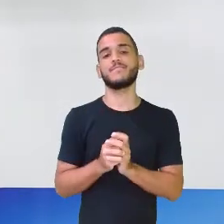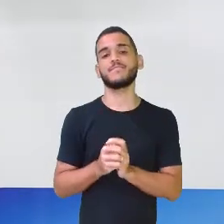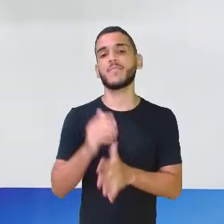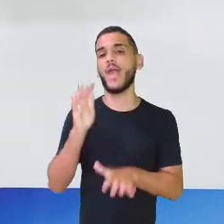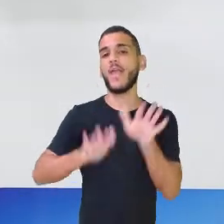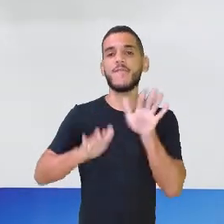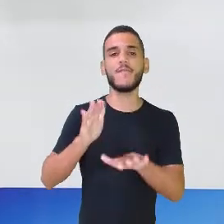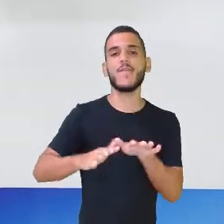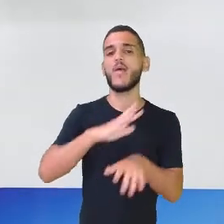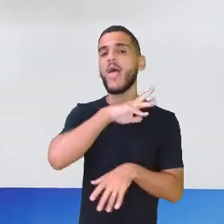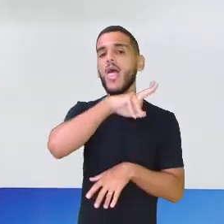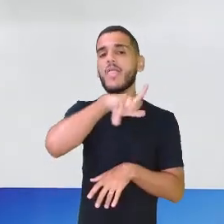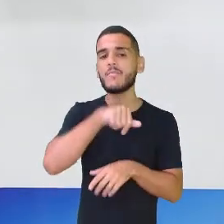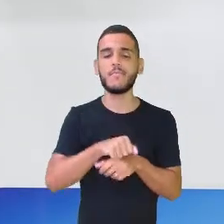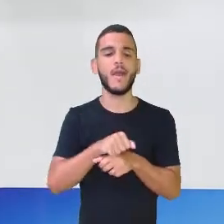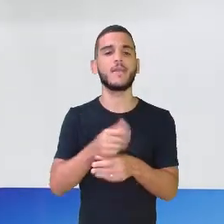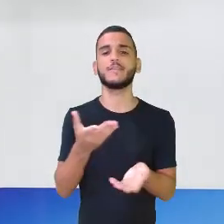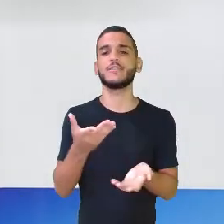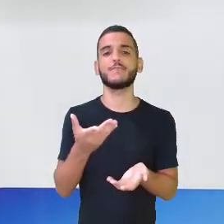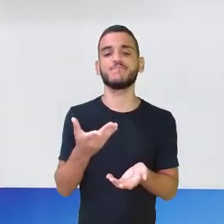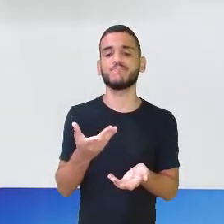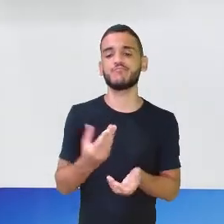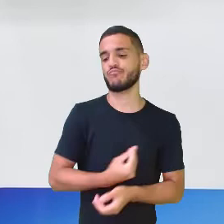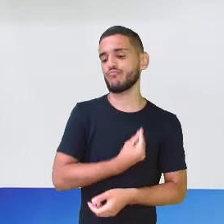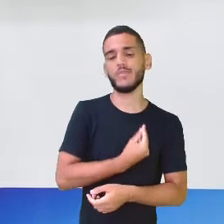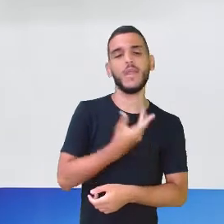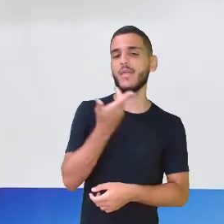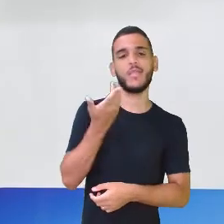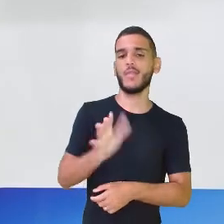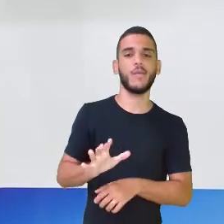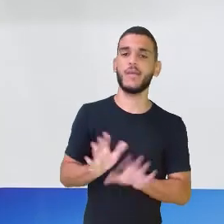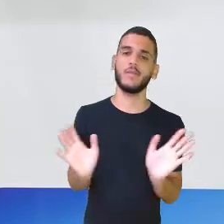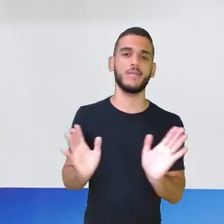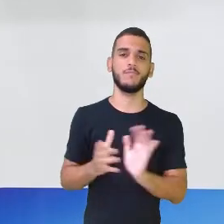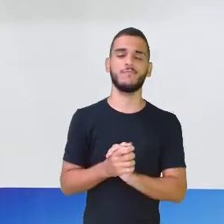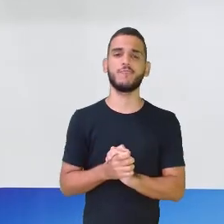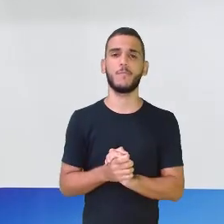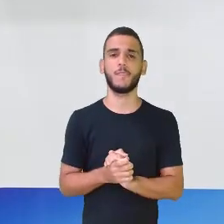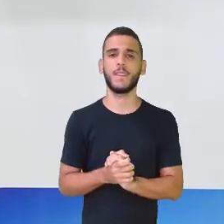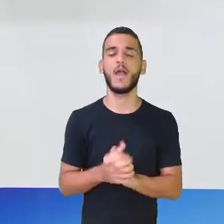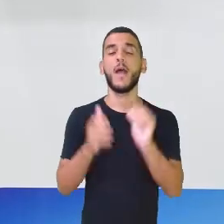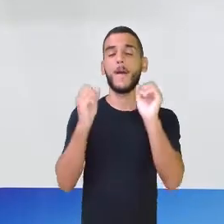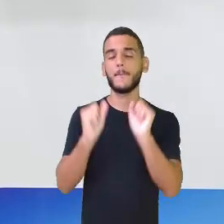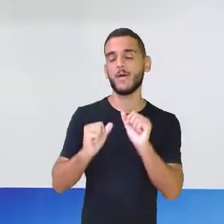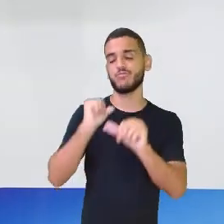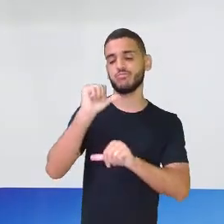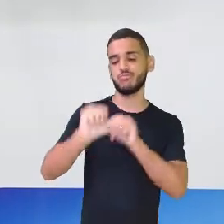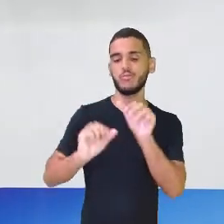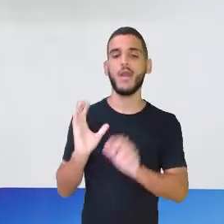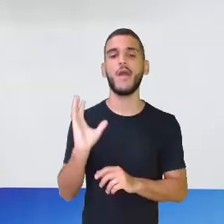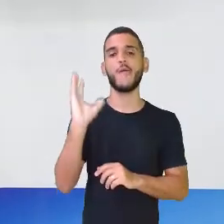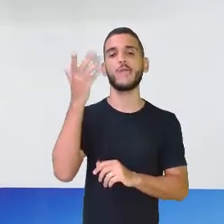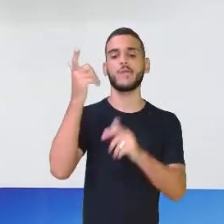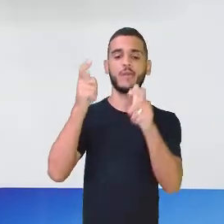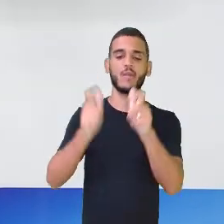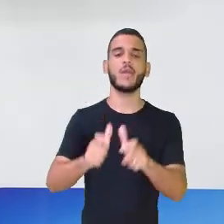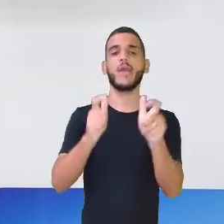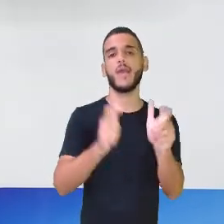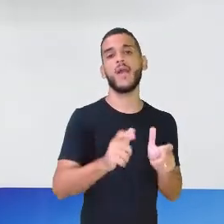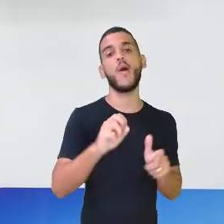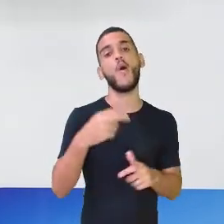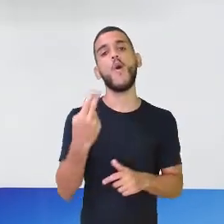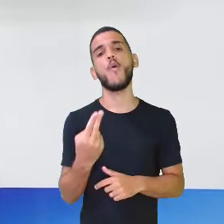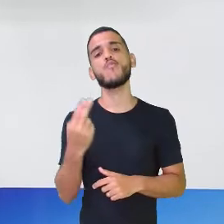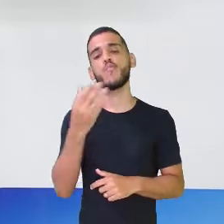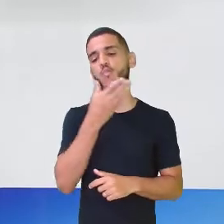estejam ali estejam ou não presentes. Isso significa que o local vai mudar por interferência